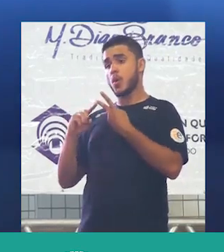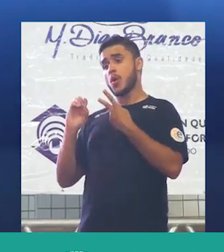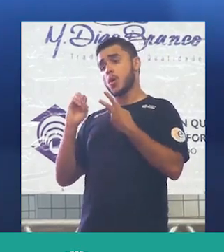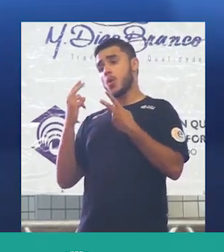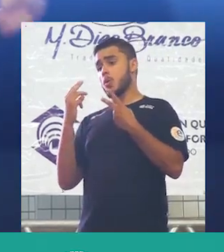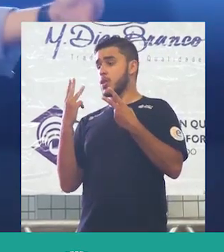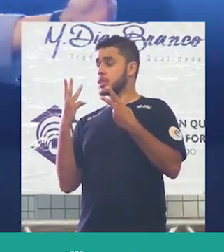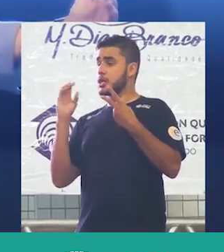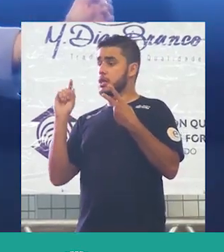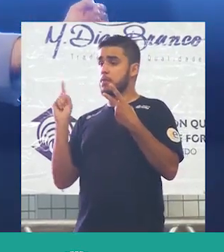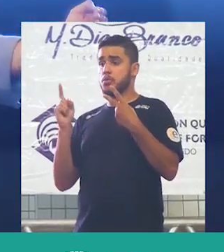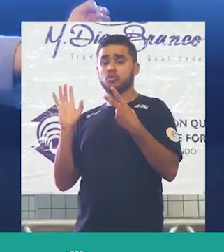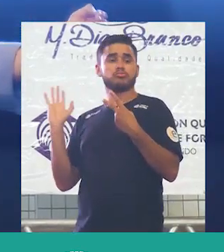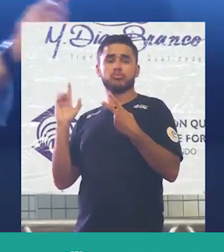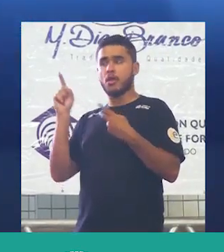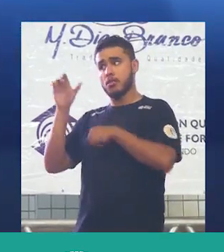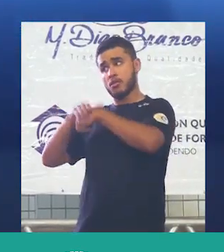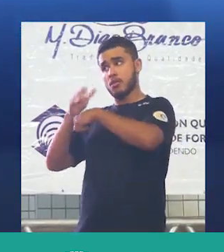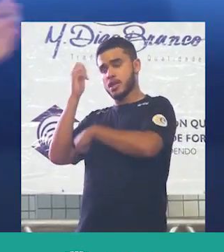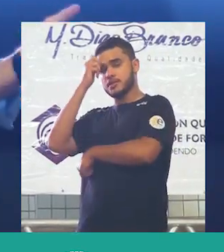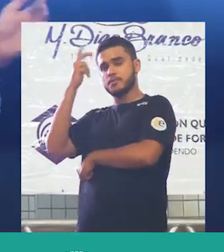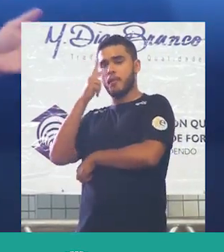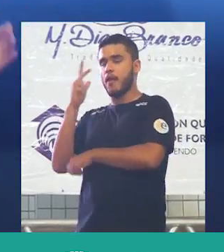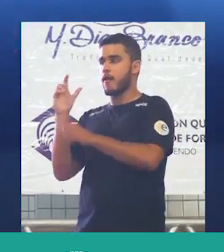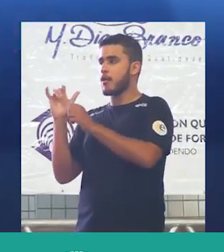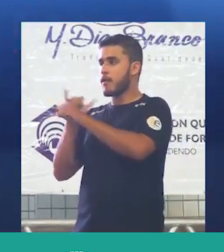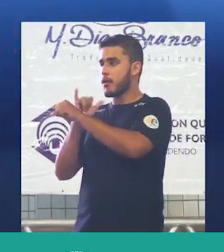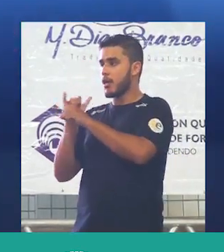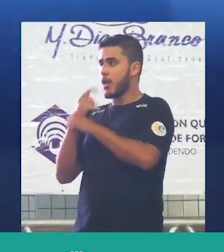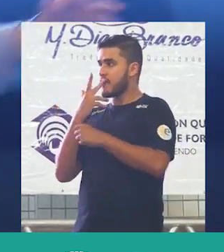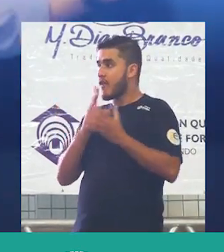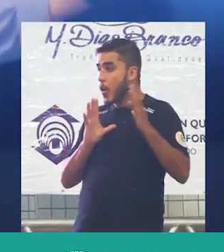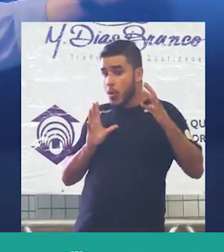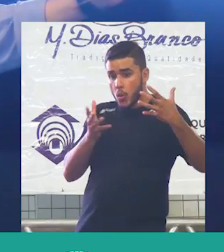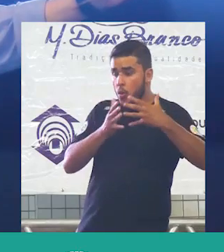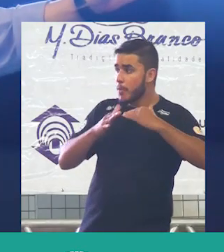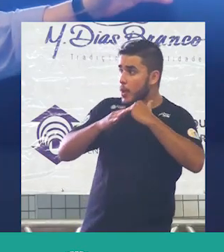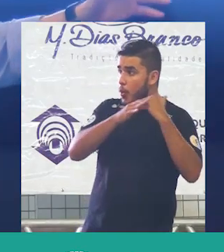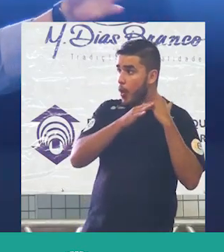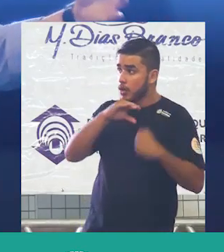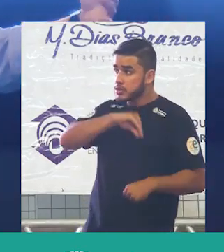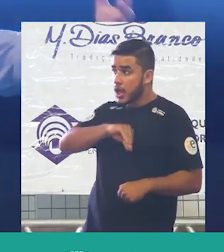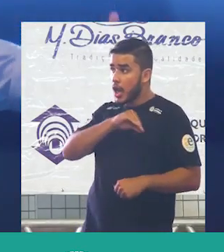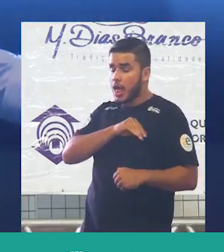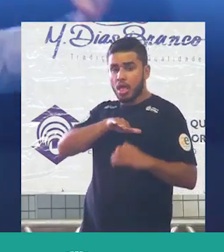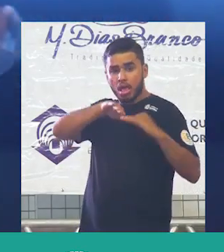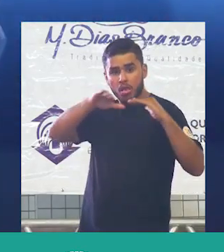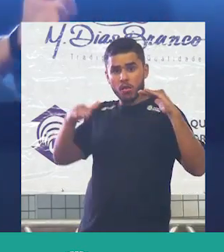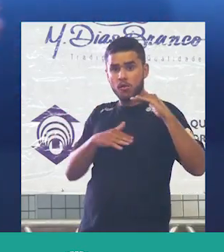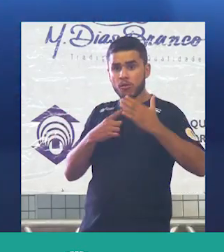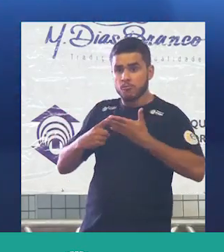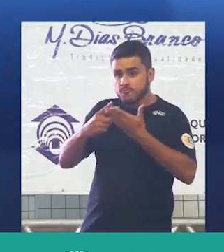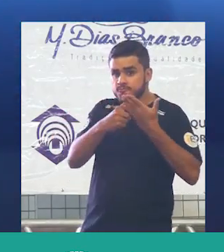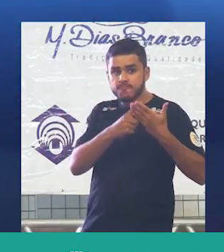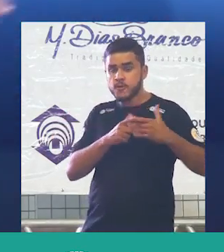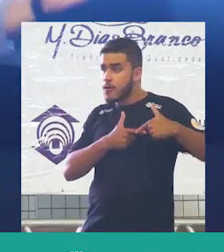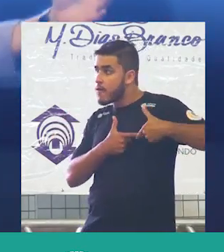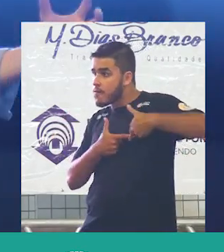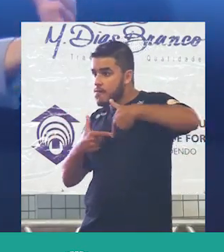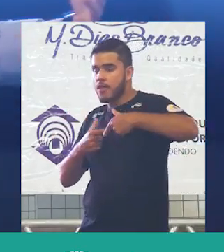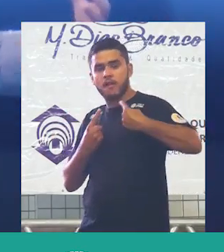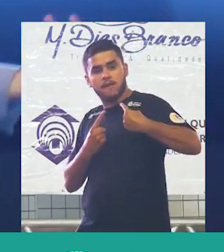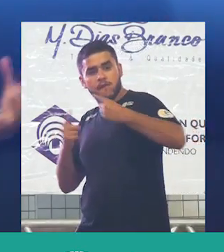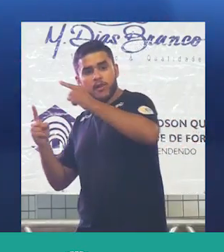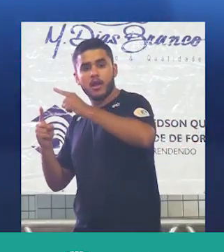uma estratégia para poder desunir os pobres. E aí, logicamente, os pobres eles